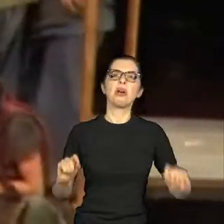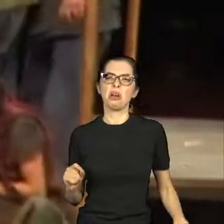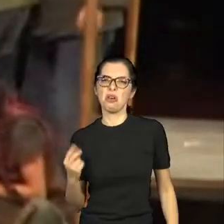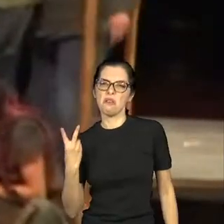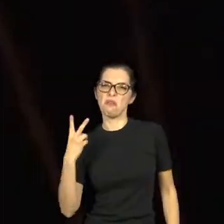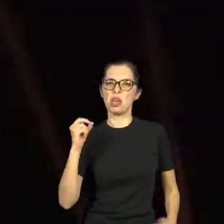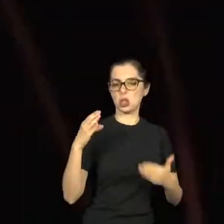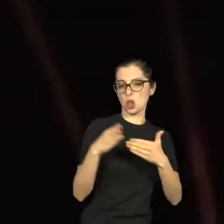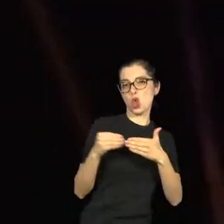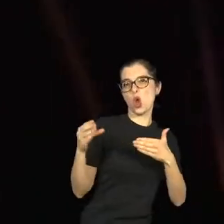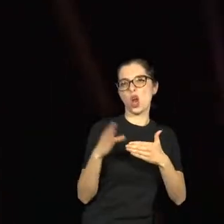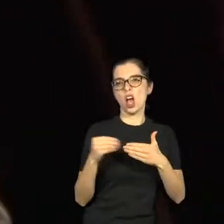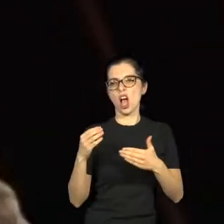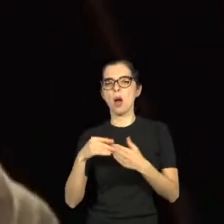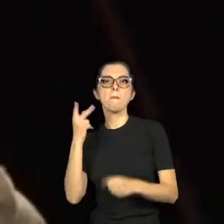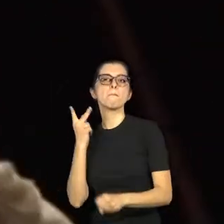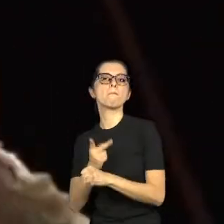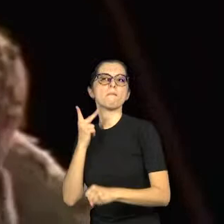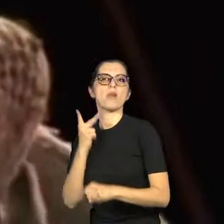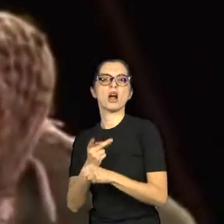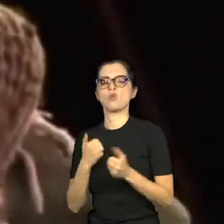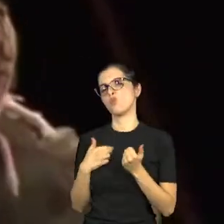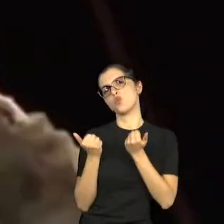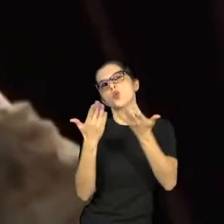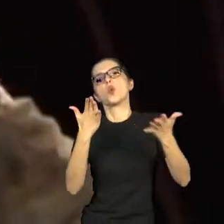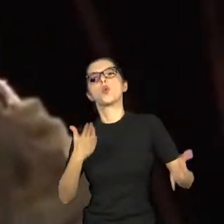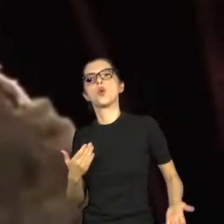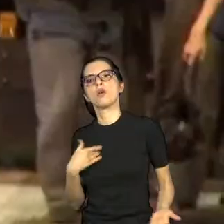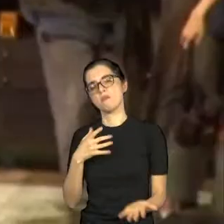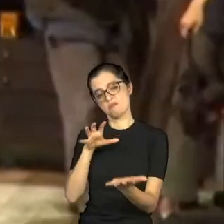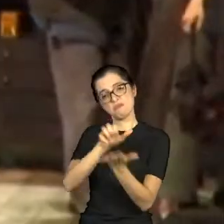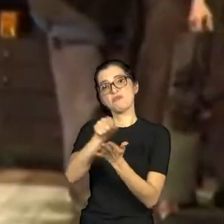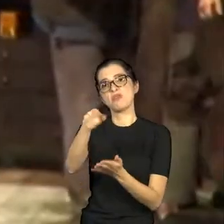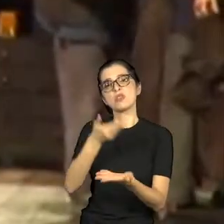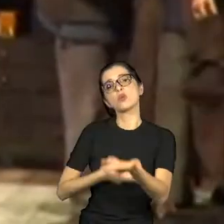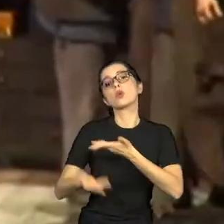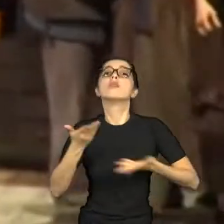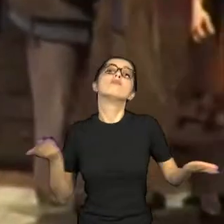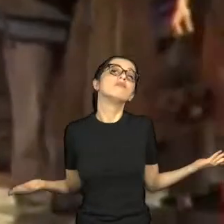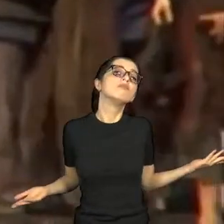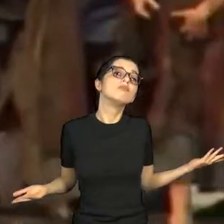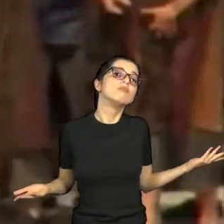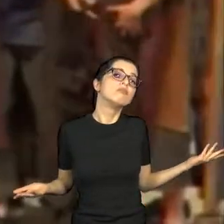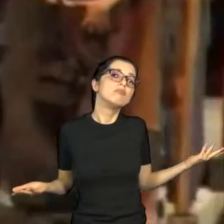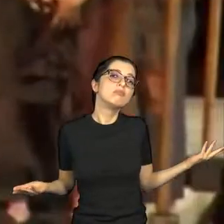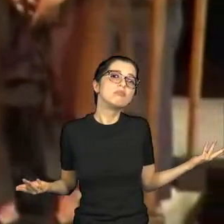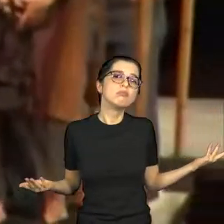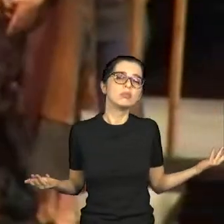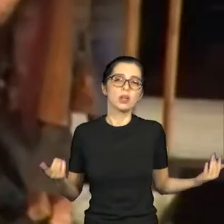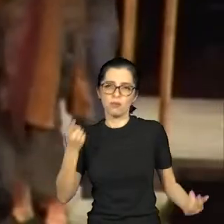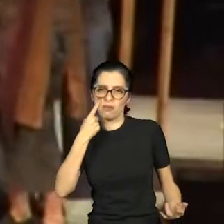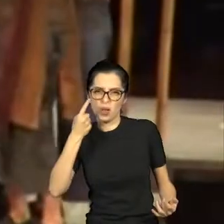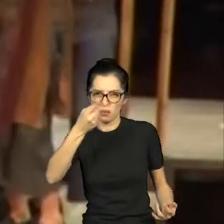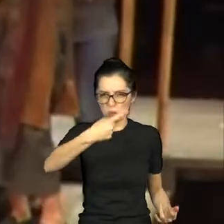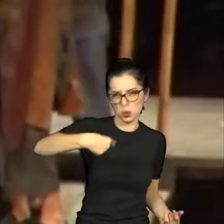$20 de prata só para não ficar com a mercadoria amontoada no chão. E agora você!